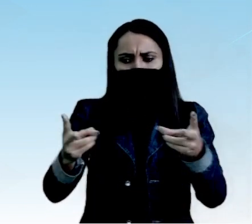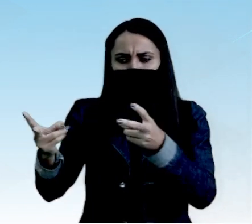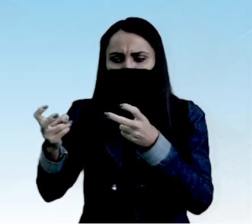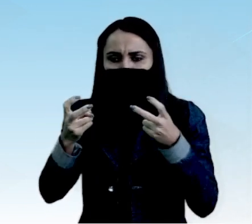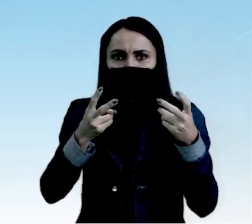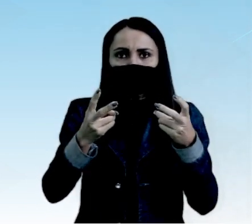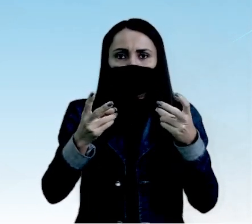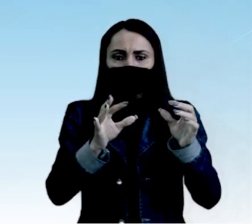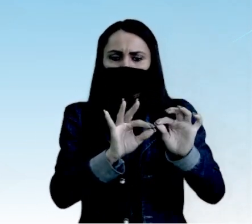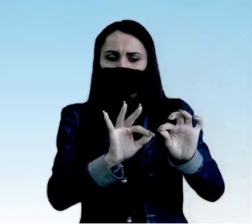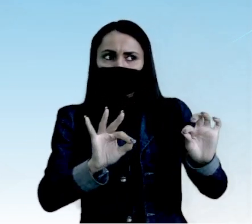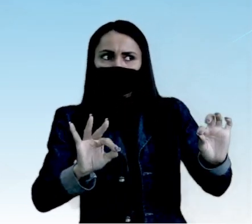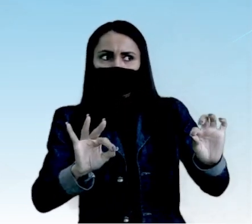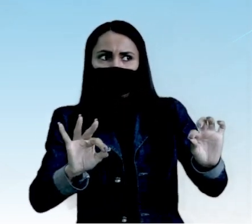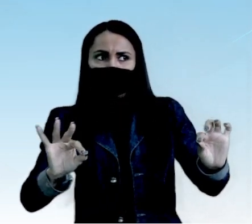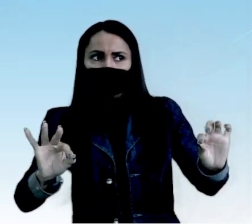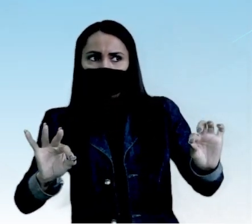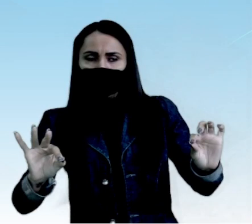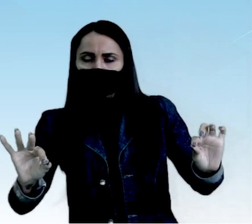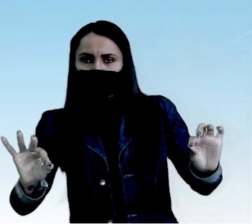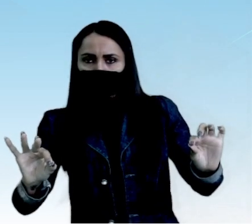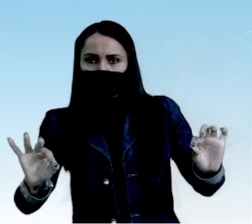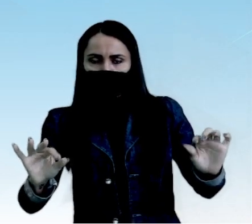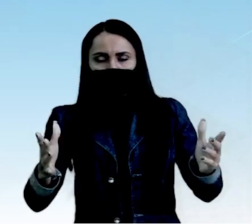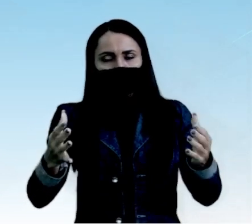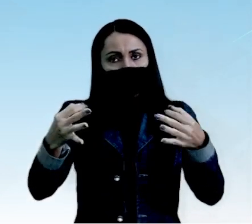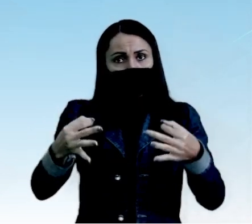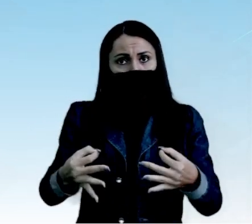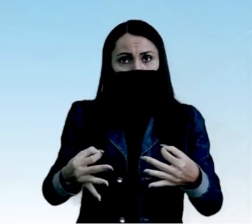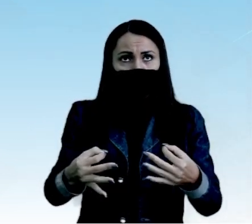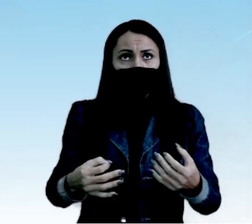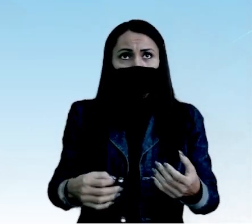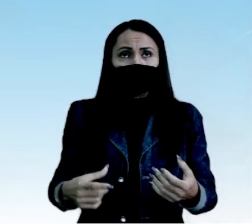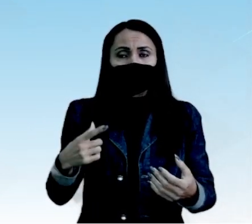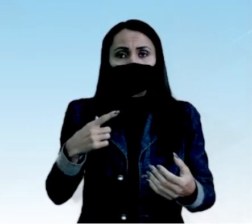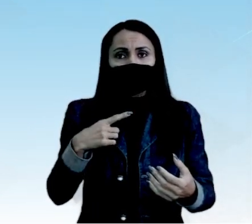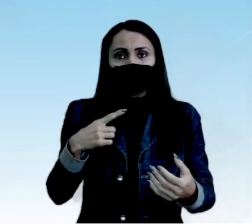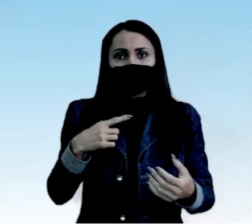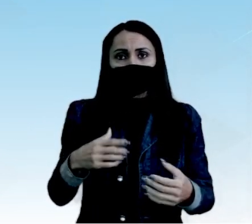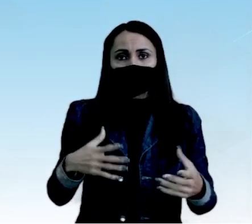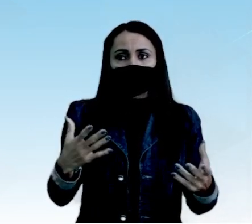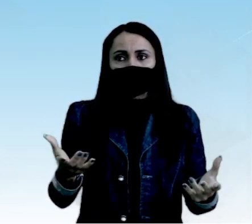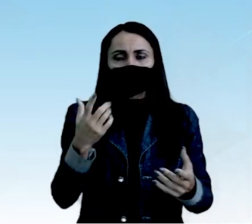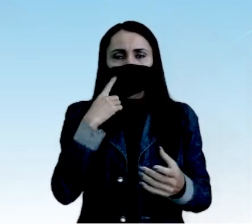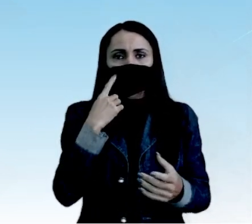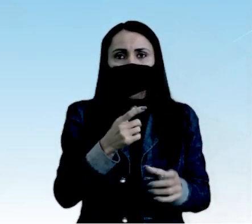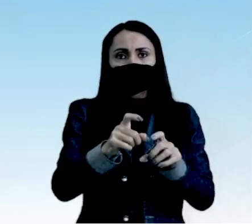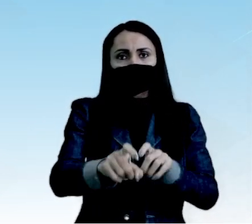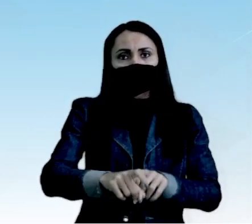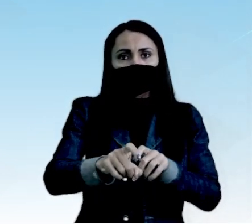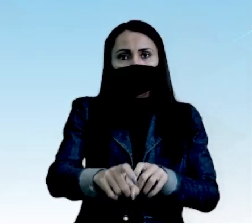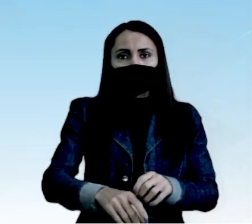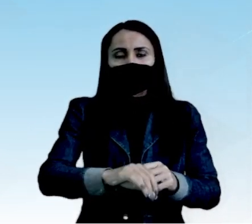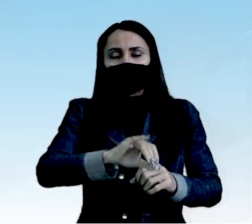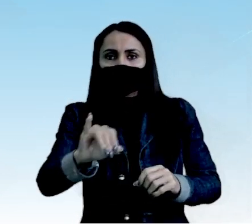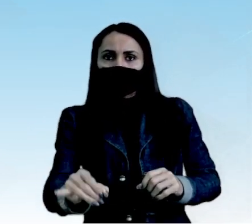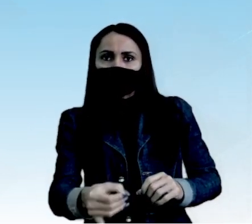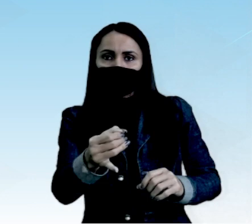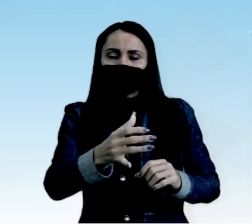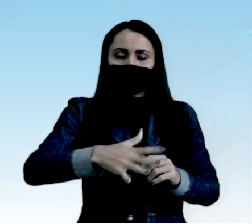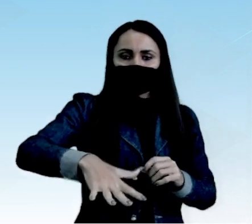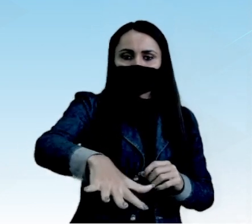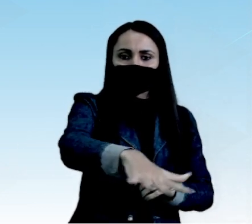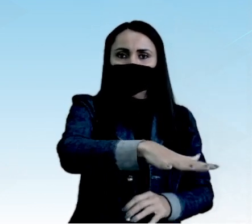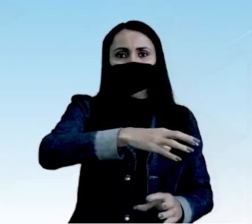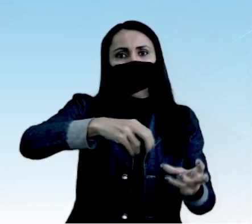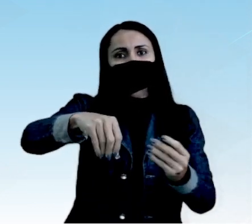a distância de uma cova para outra, a medição correta, para ter o máximo de plantio possível e aproveitar todo o terreno. Olha